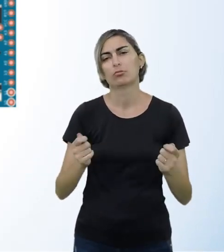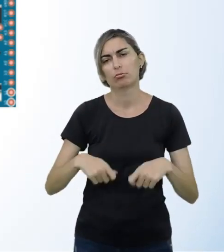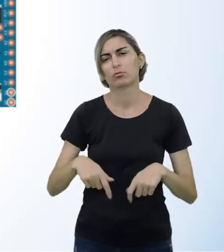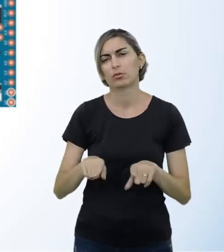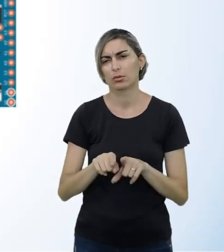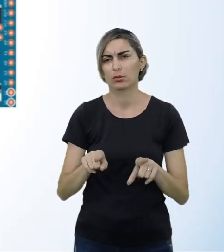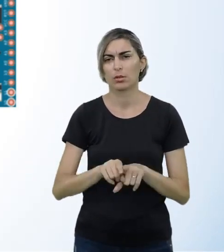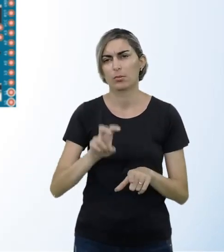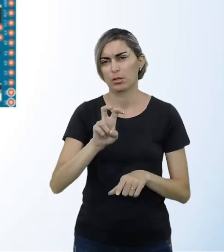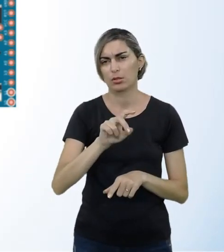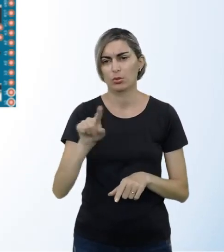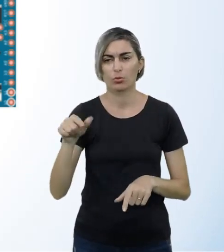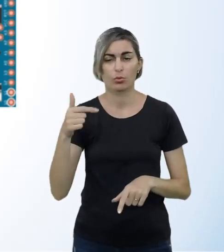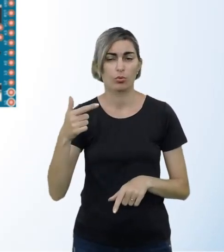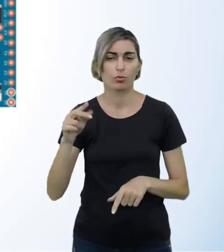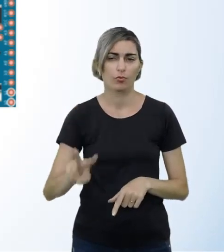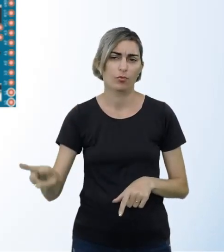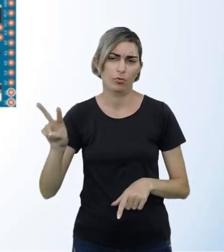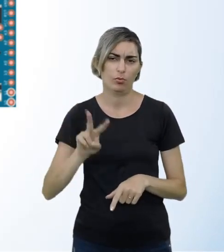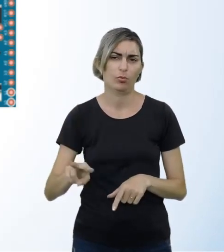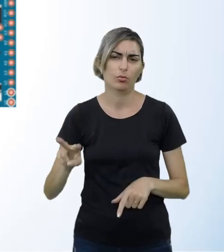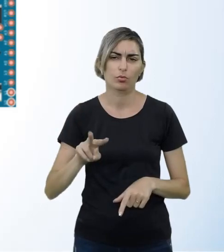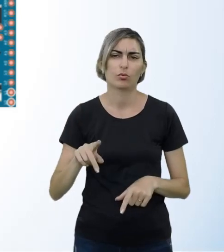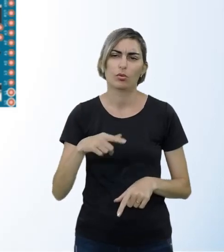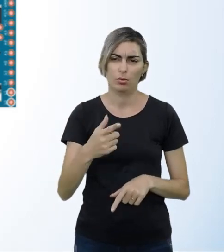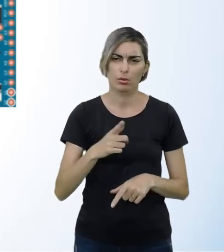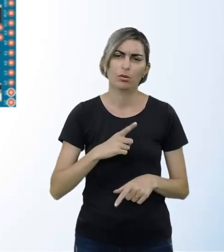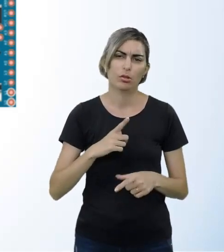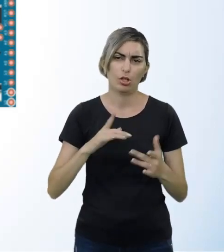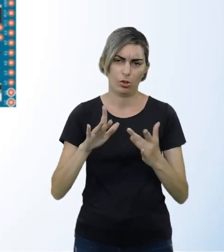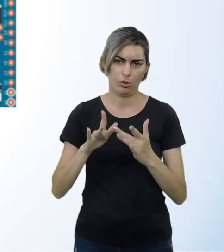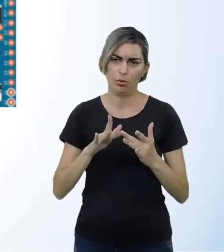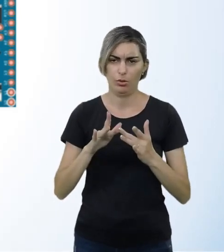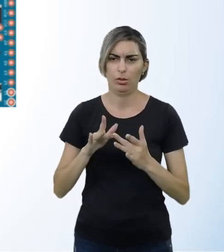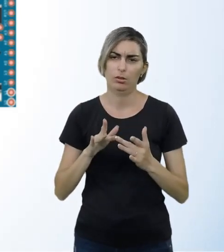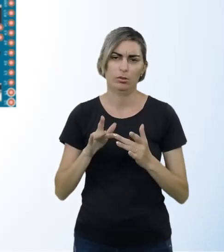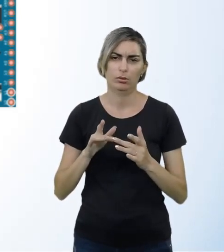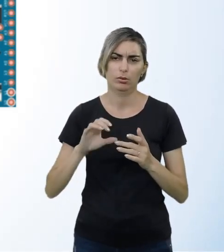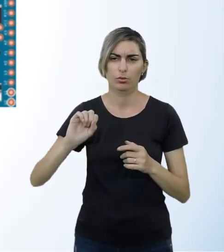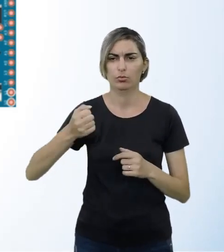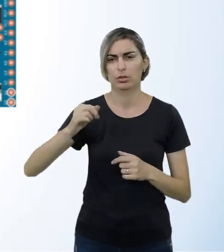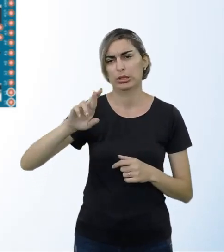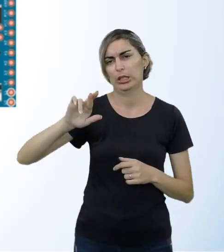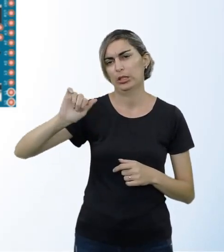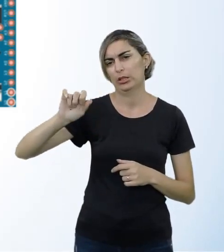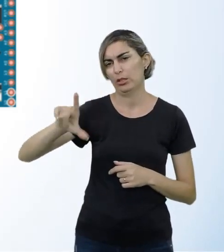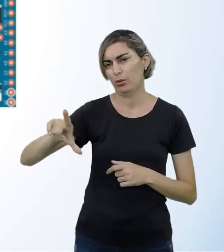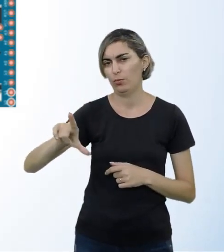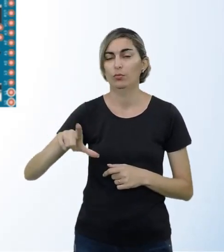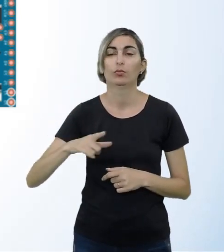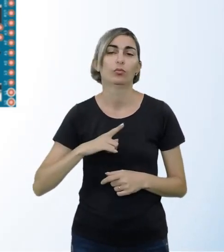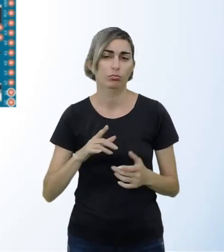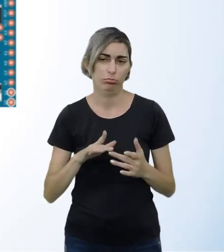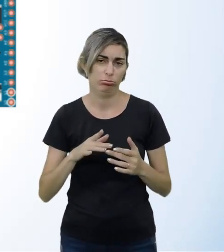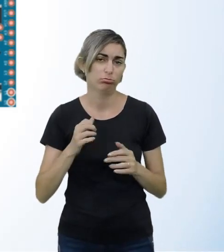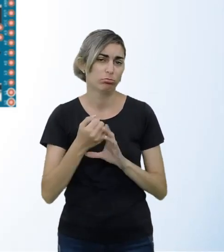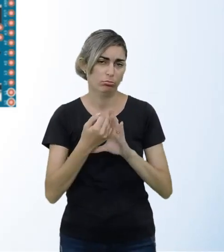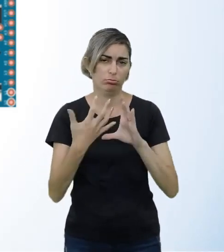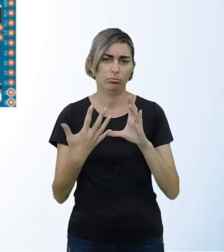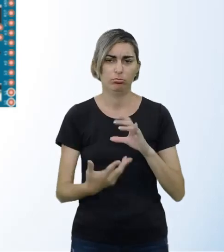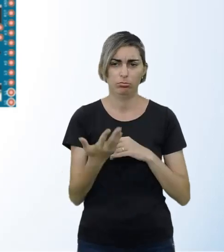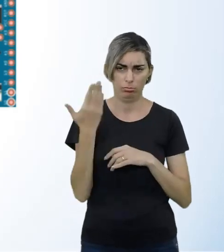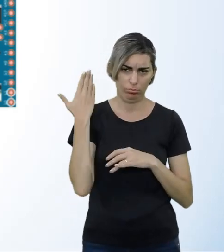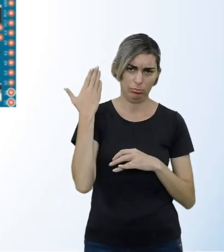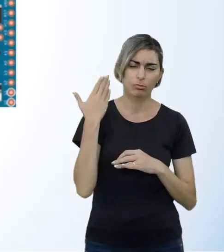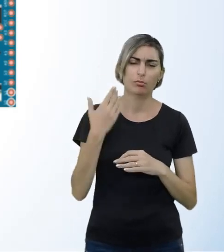considerável, alimentação de 5 a 12 volts e tem conexão serial. Então uma característica,